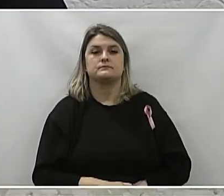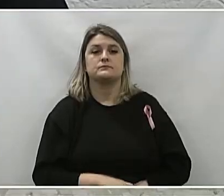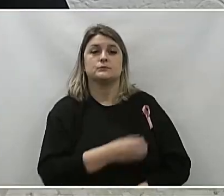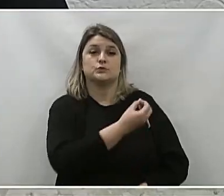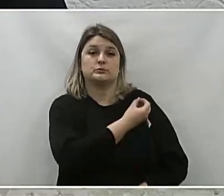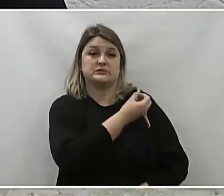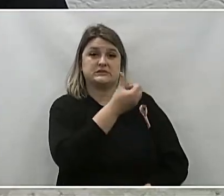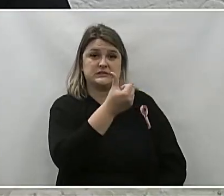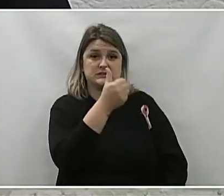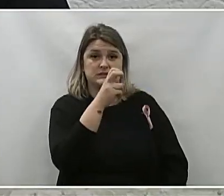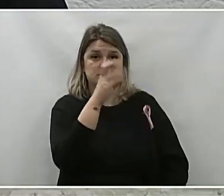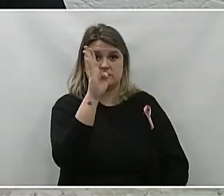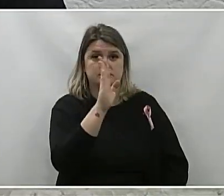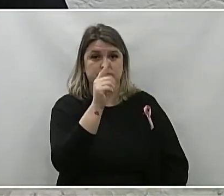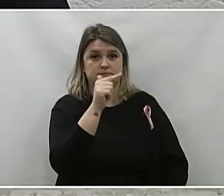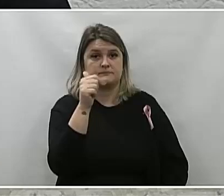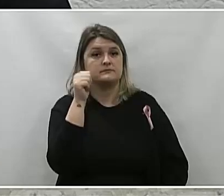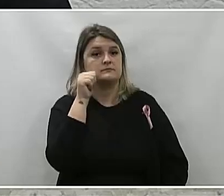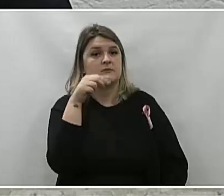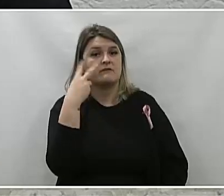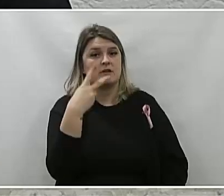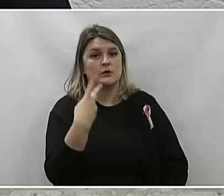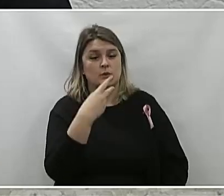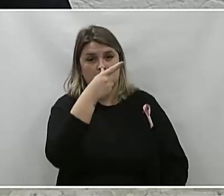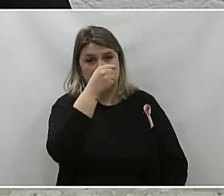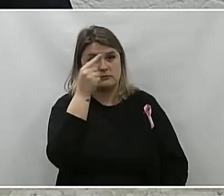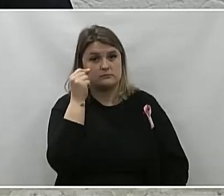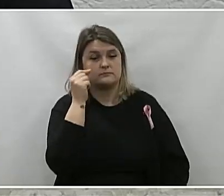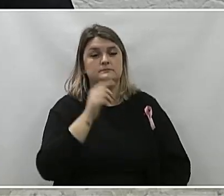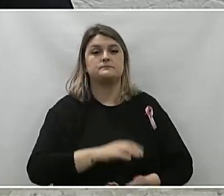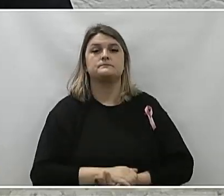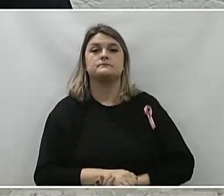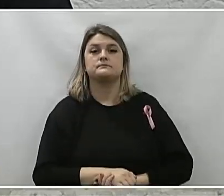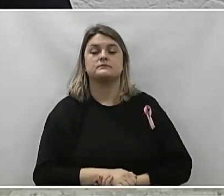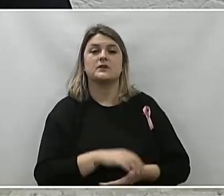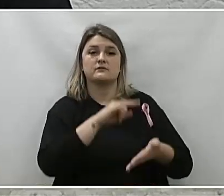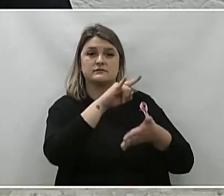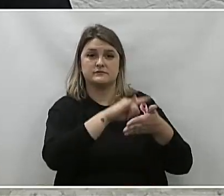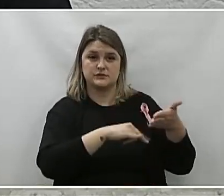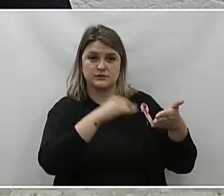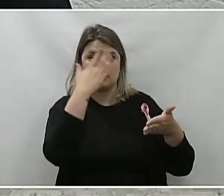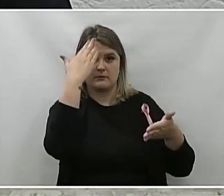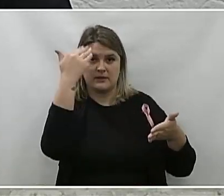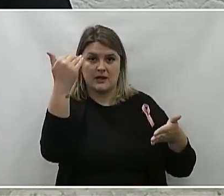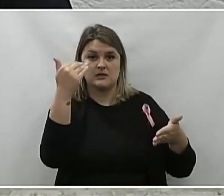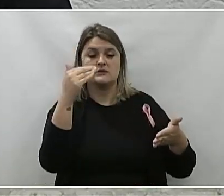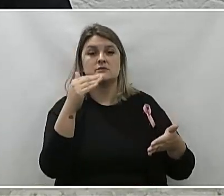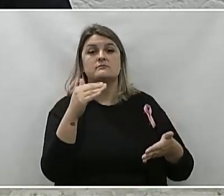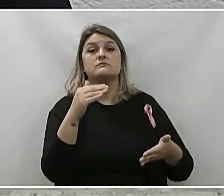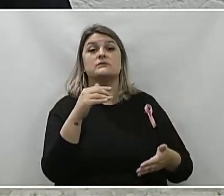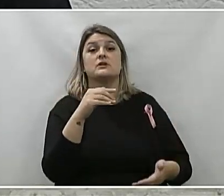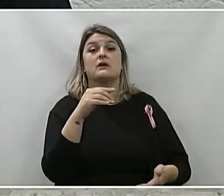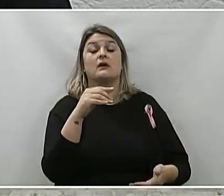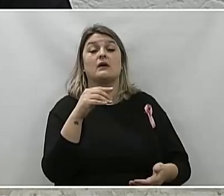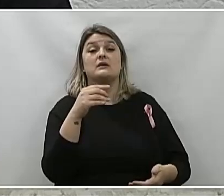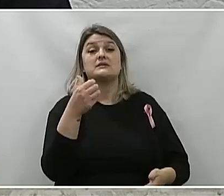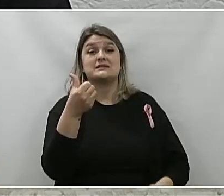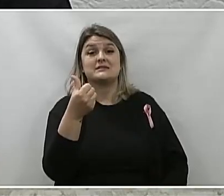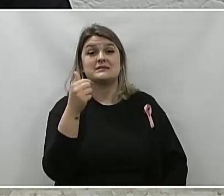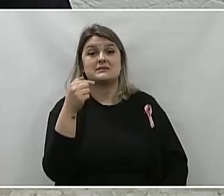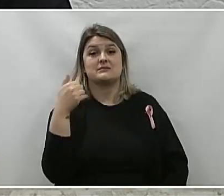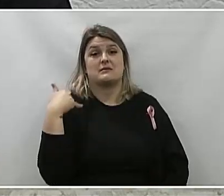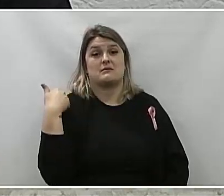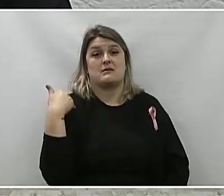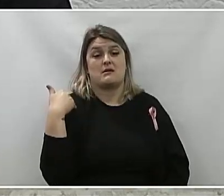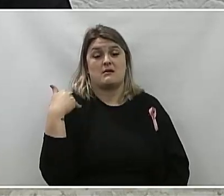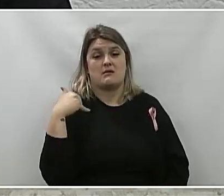número 65 de 2022 da vereadora alandra mansão de aplausos pelos 67 anos da Rádio Difusora